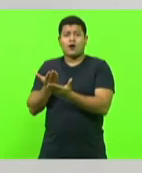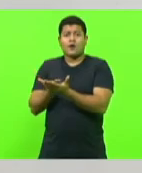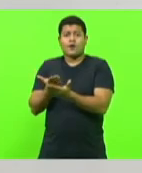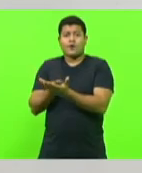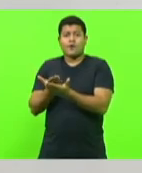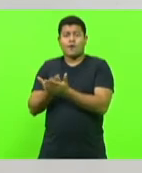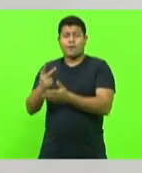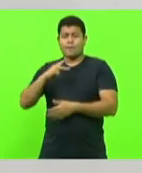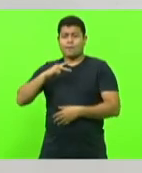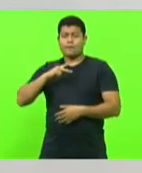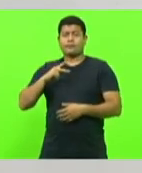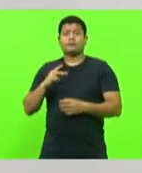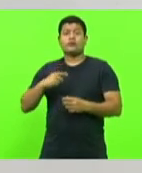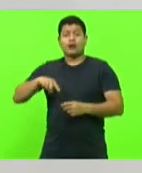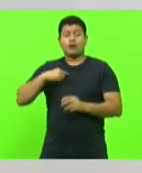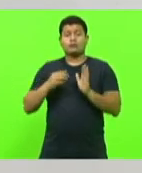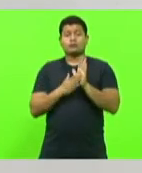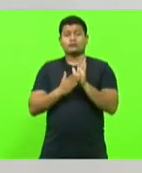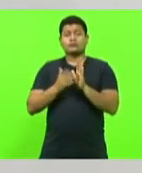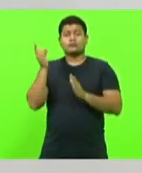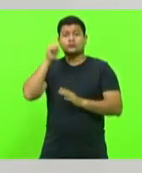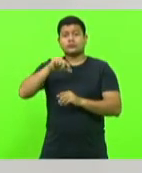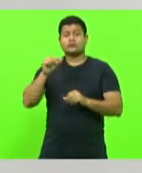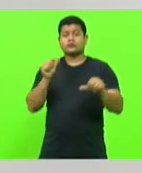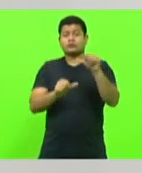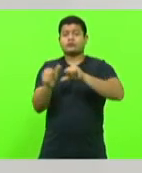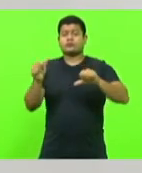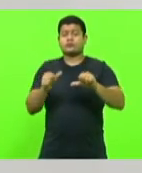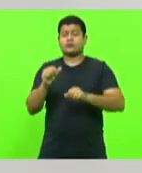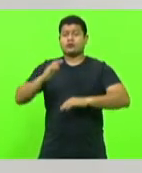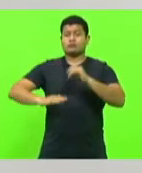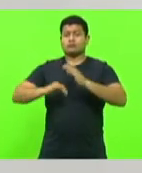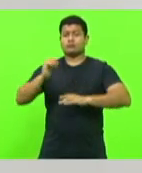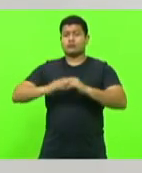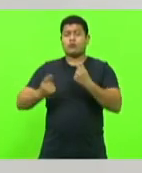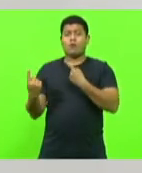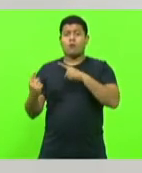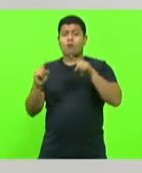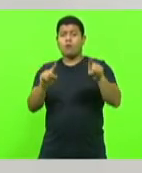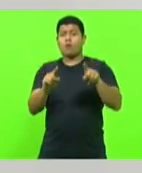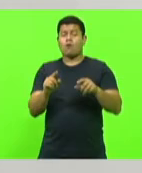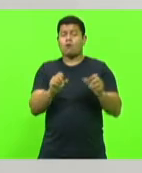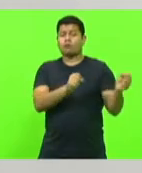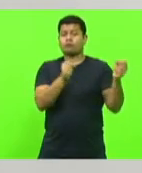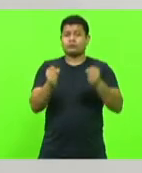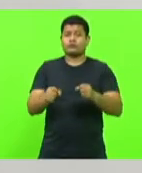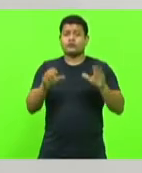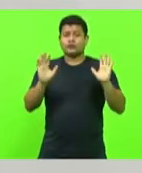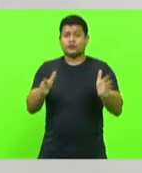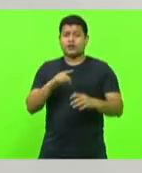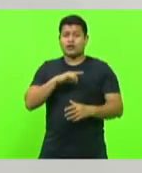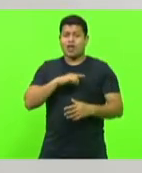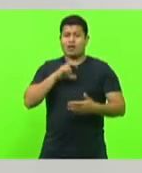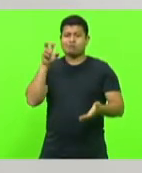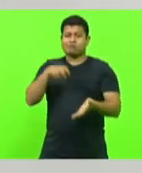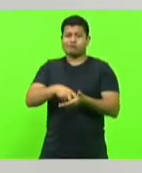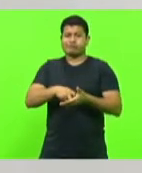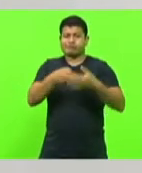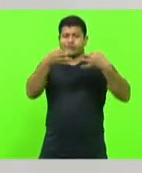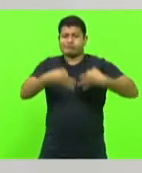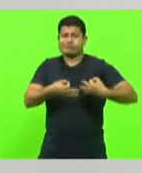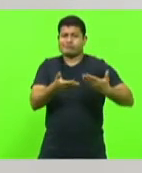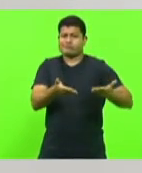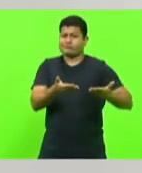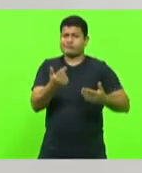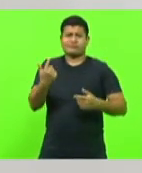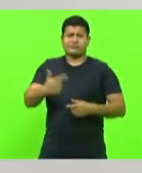gente consiga ver formas de atuação contra esse poder que já é arbitrário, está abusando já do seu poder